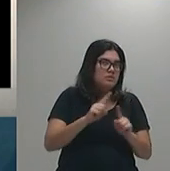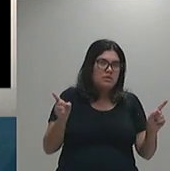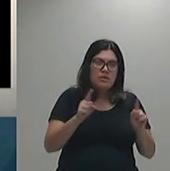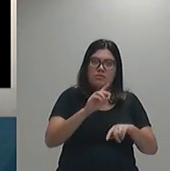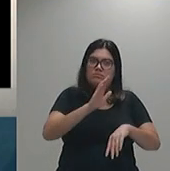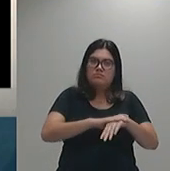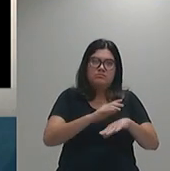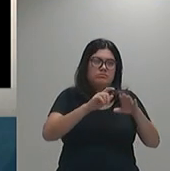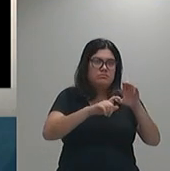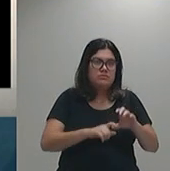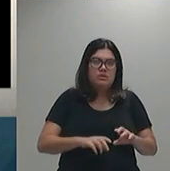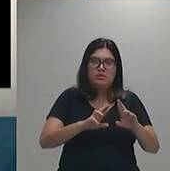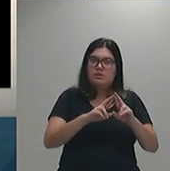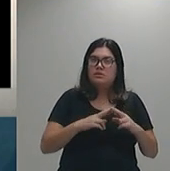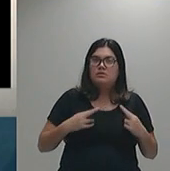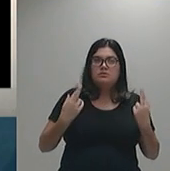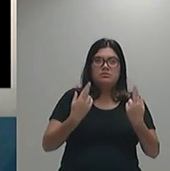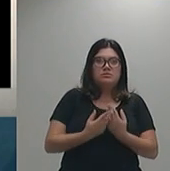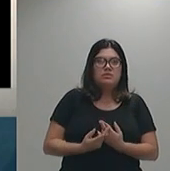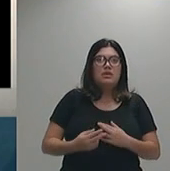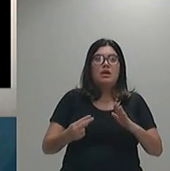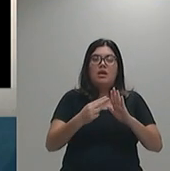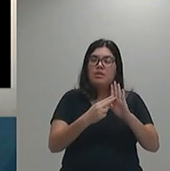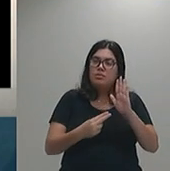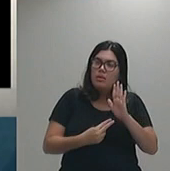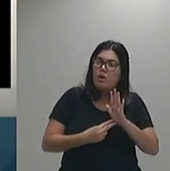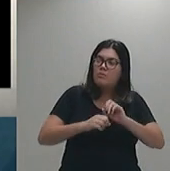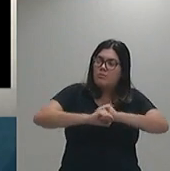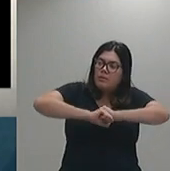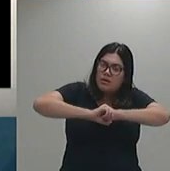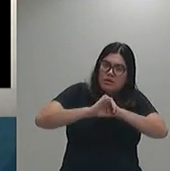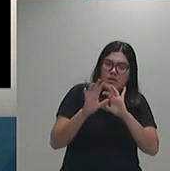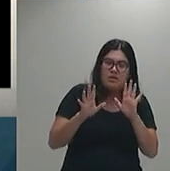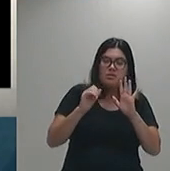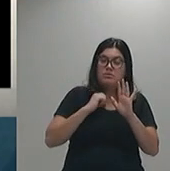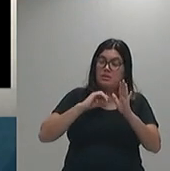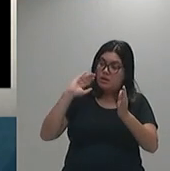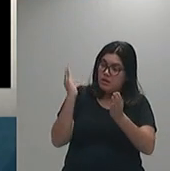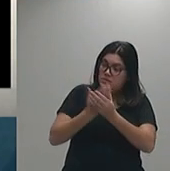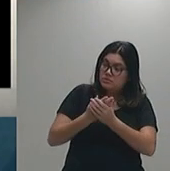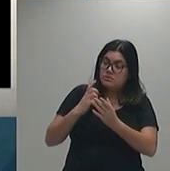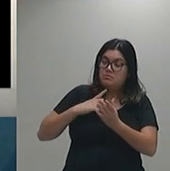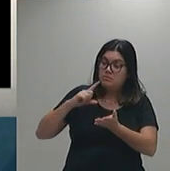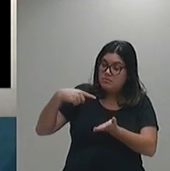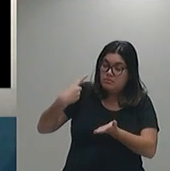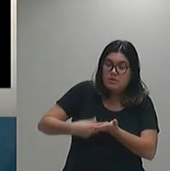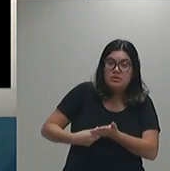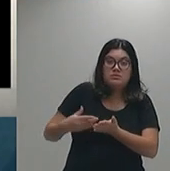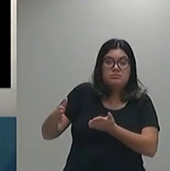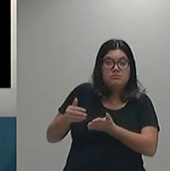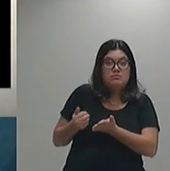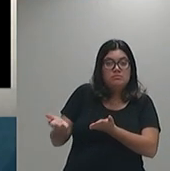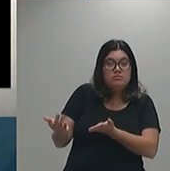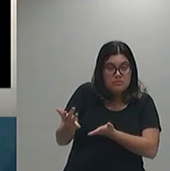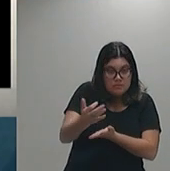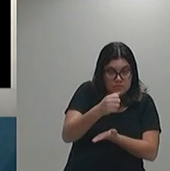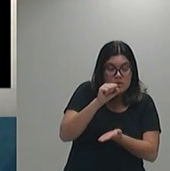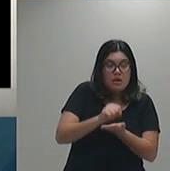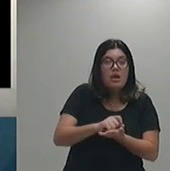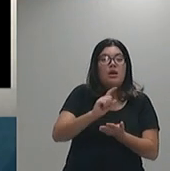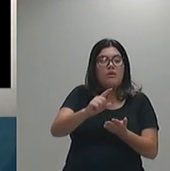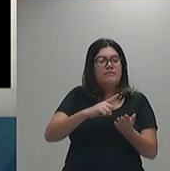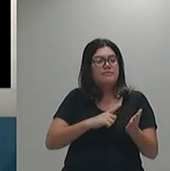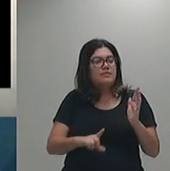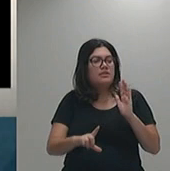Assembleia de acionistas a norma expressa ação que depende deliberação da Assembleia de acionistas é a prevista no artigo